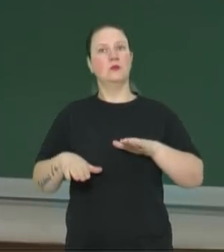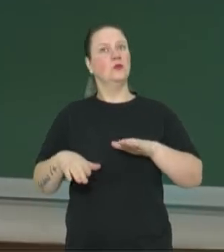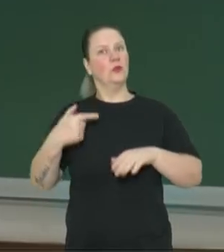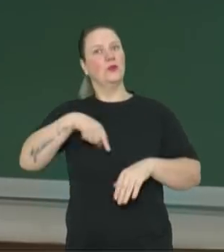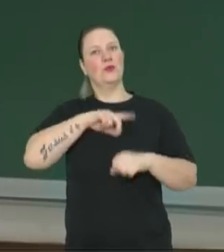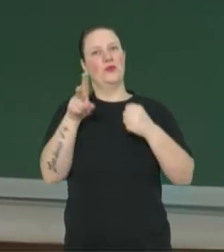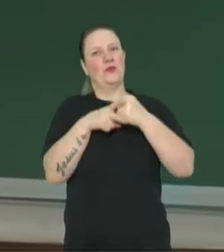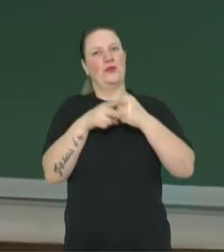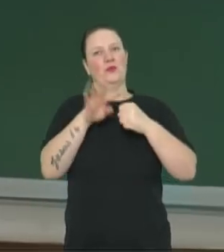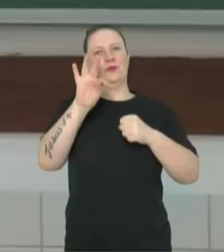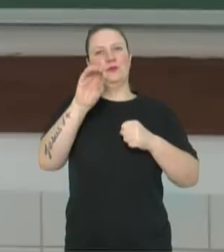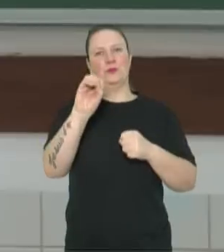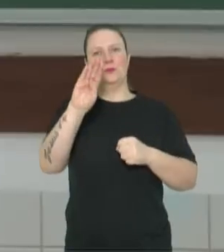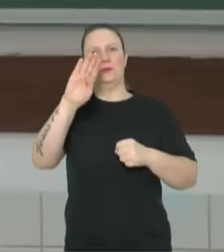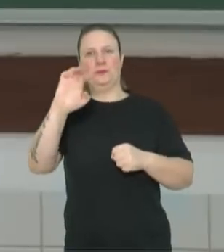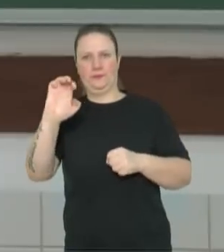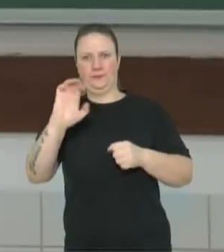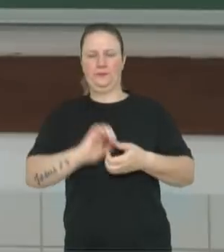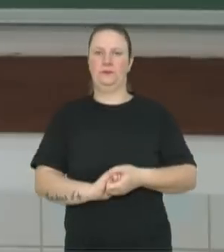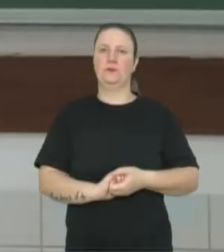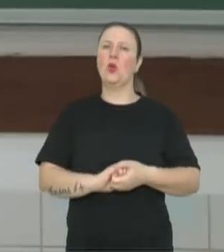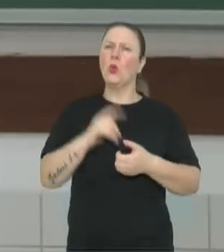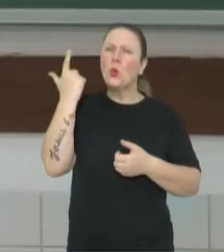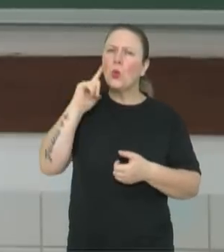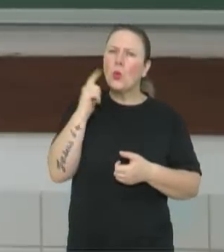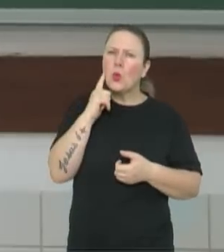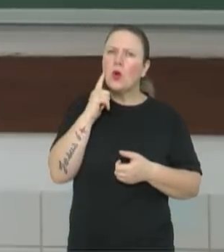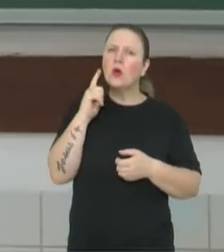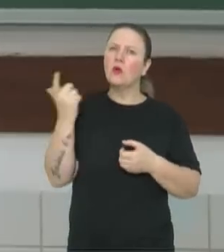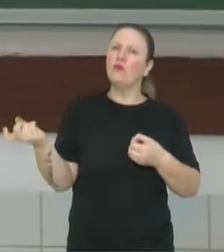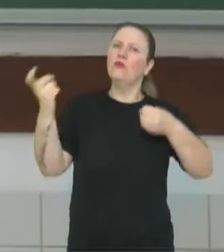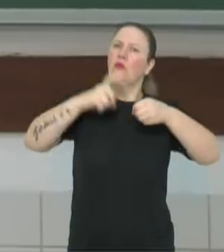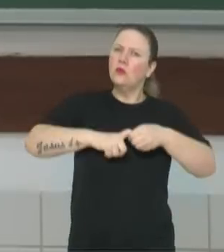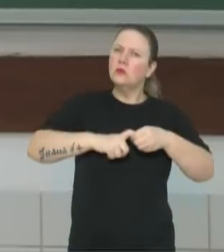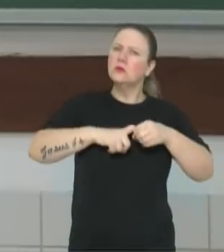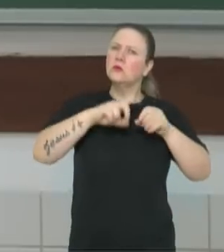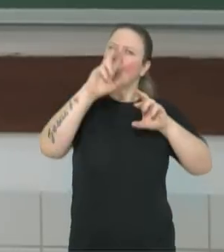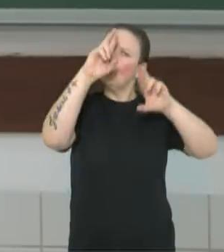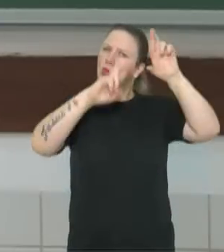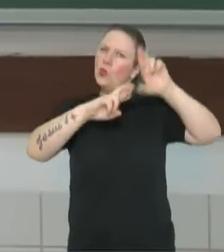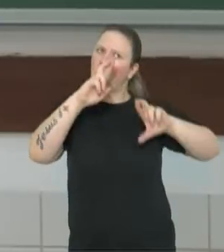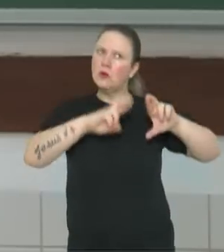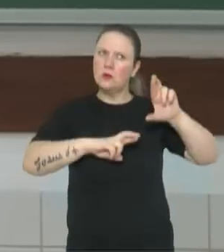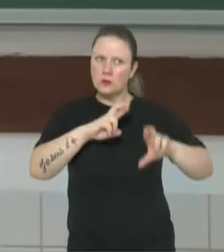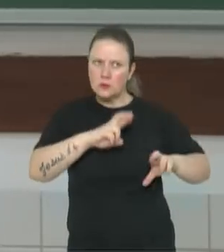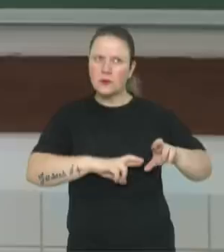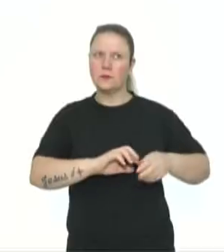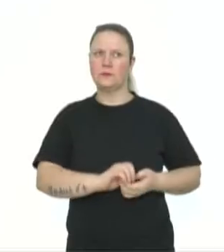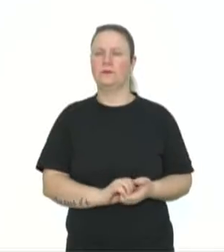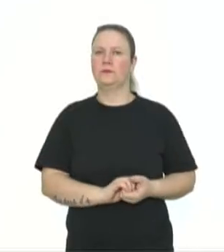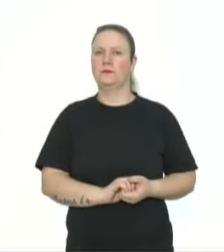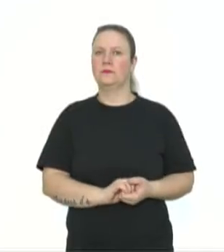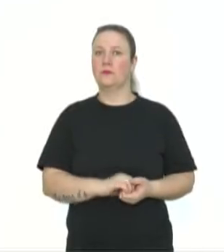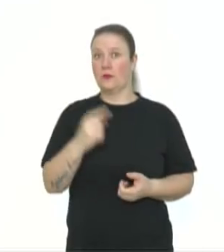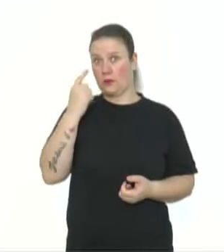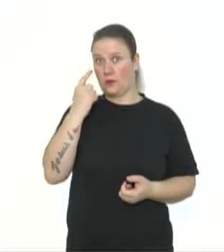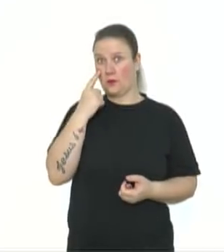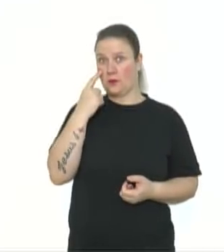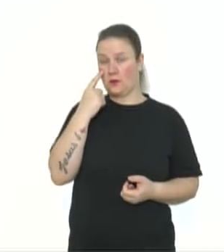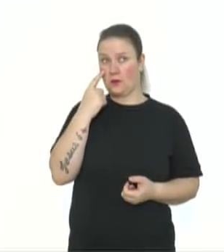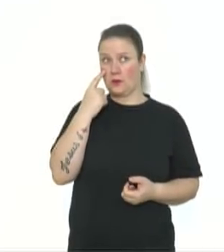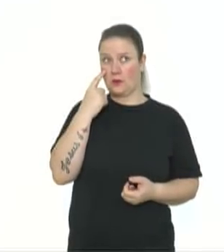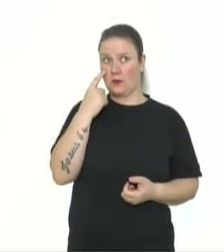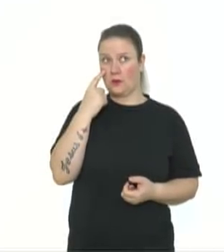to be. Você conseguiu corrigir tudo? Eu vou voltar um pouquinho para que você confira as suas respostas, tá? Então, vamos lá